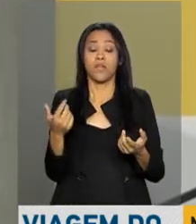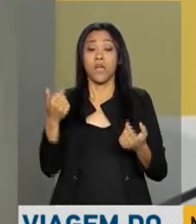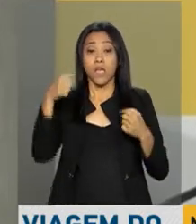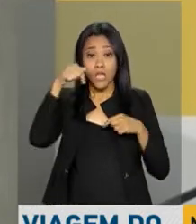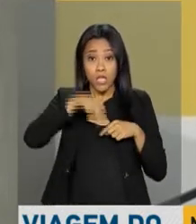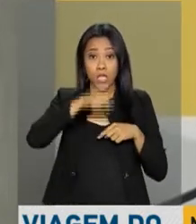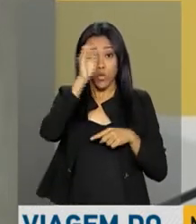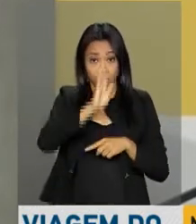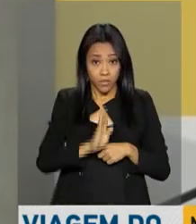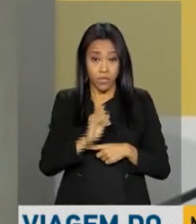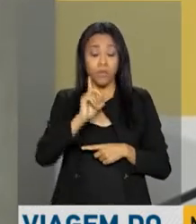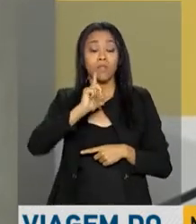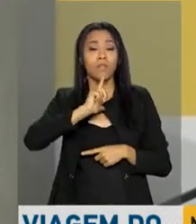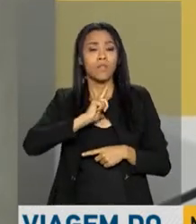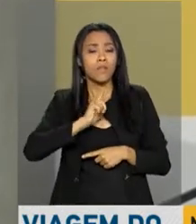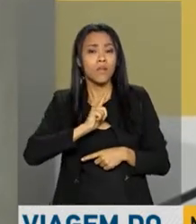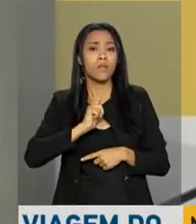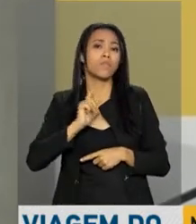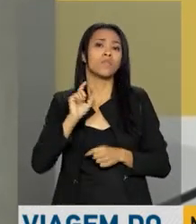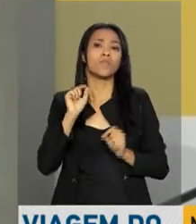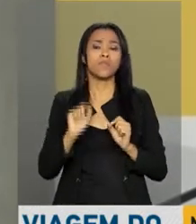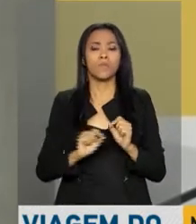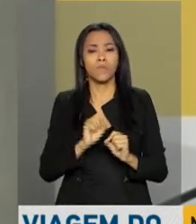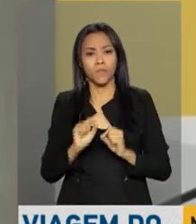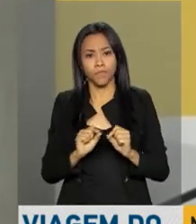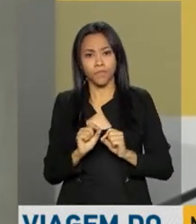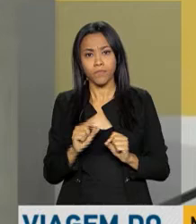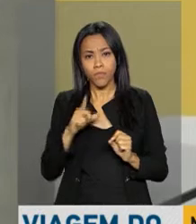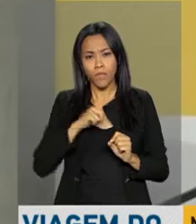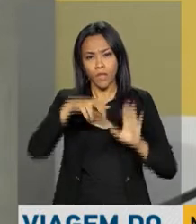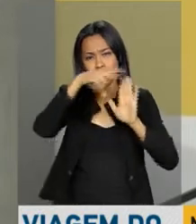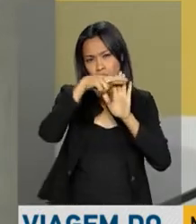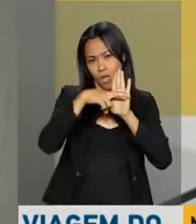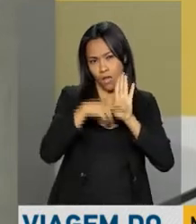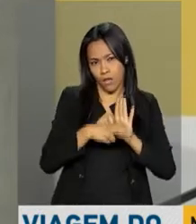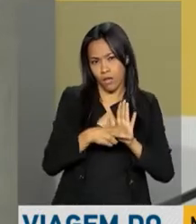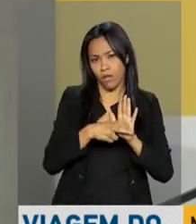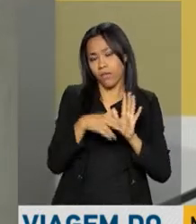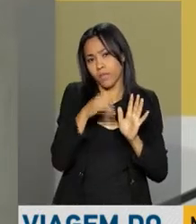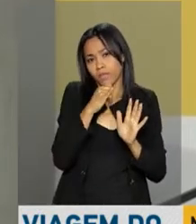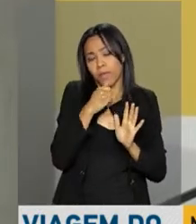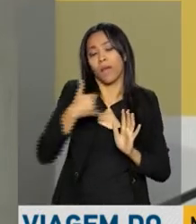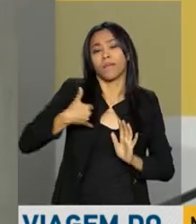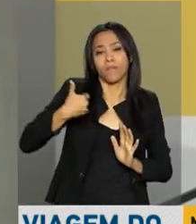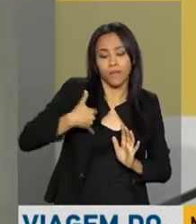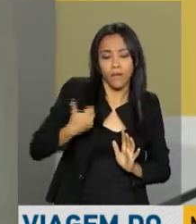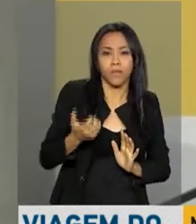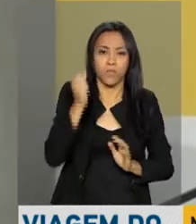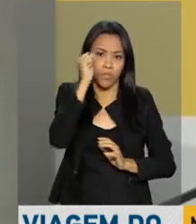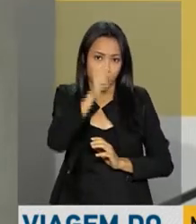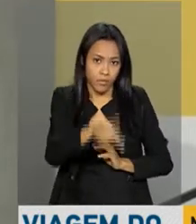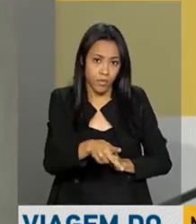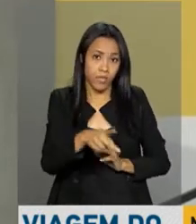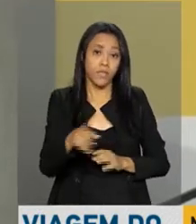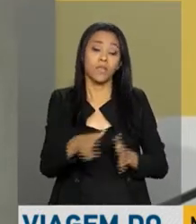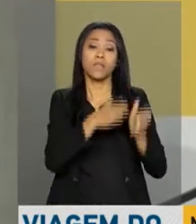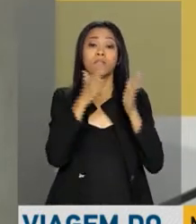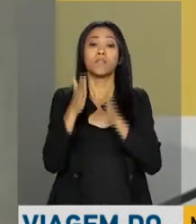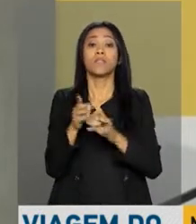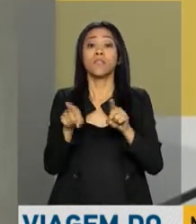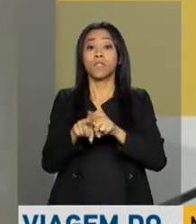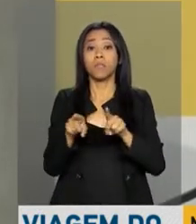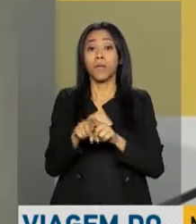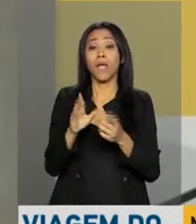diferença muito grande não só no regime é na questão da idade para aposentadoria como em função de certos